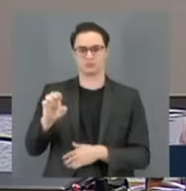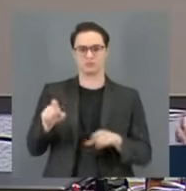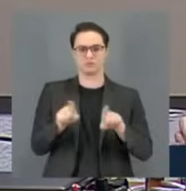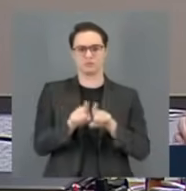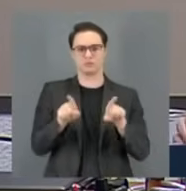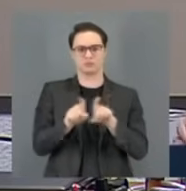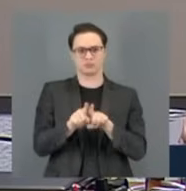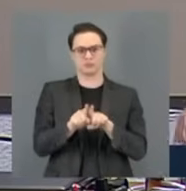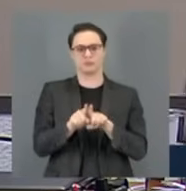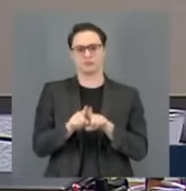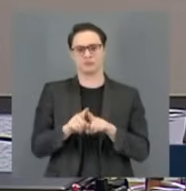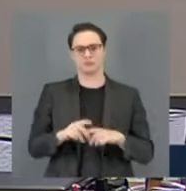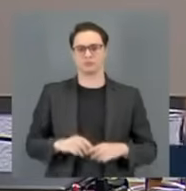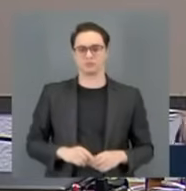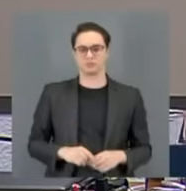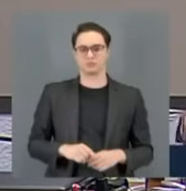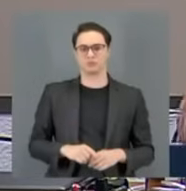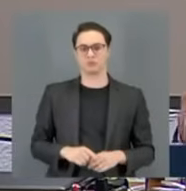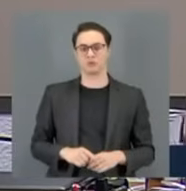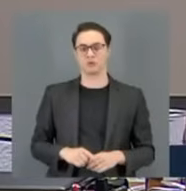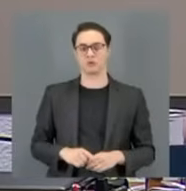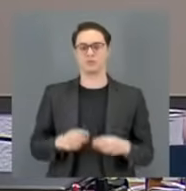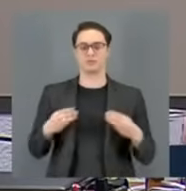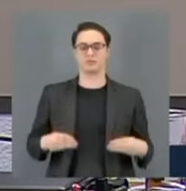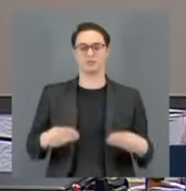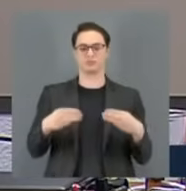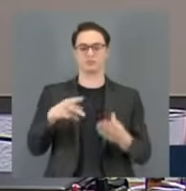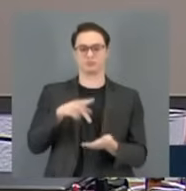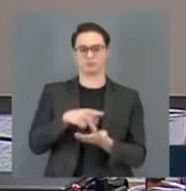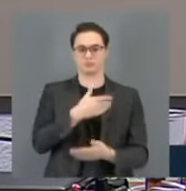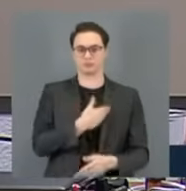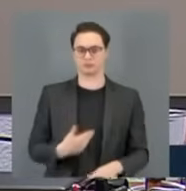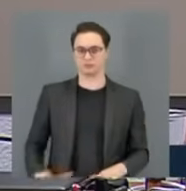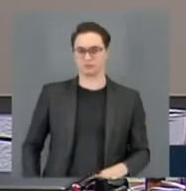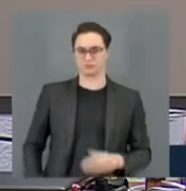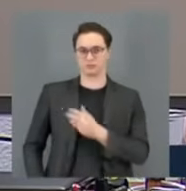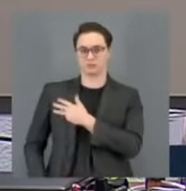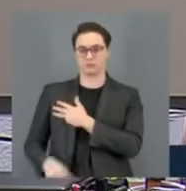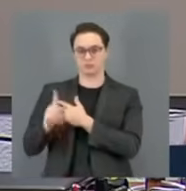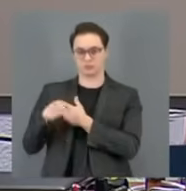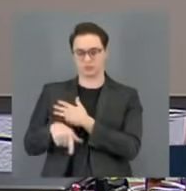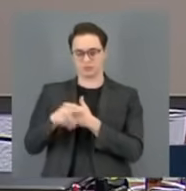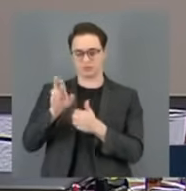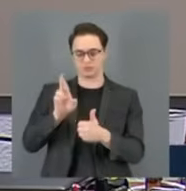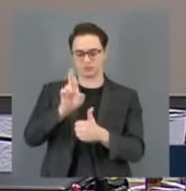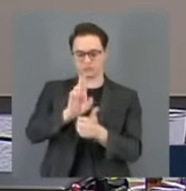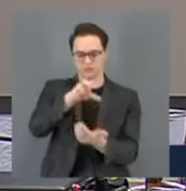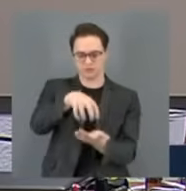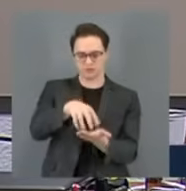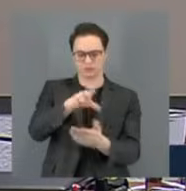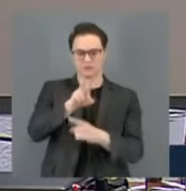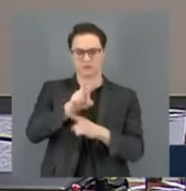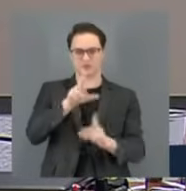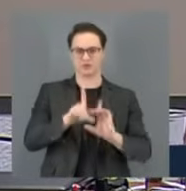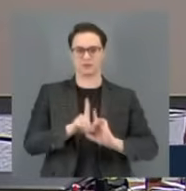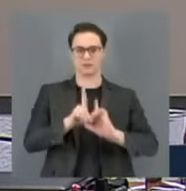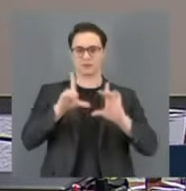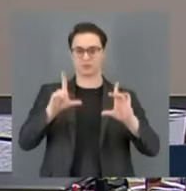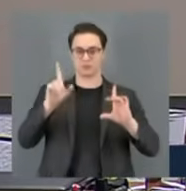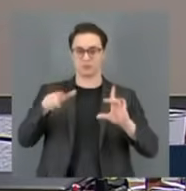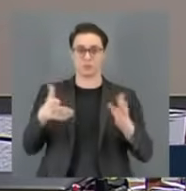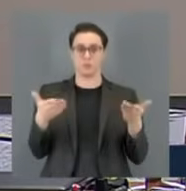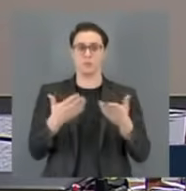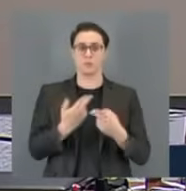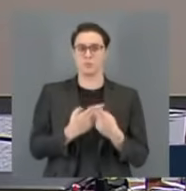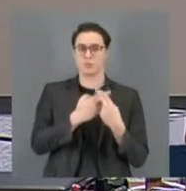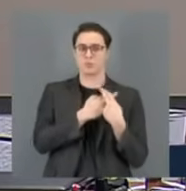quanto o próprio Ministério da Verdade do governo Lula, que é a Procuradoria de Defesa da Democracia, que está sob a